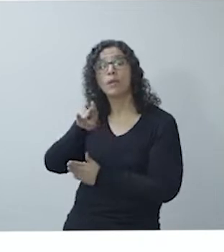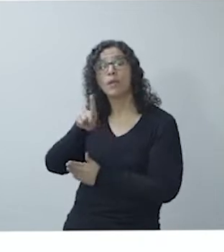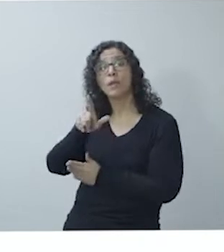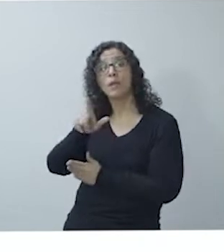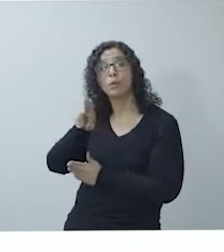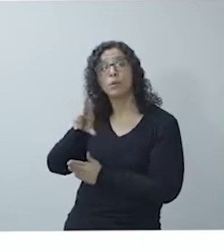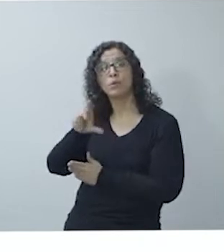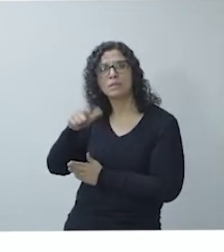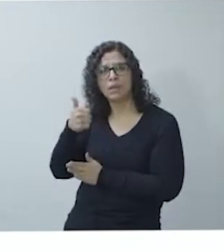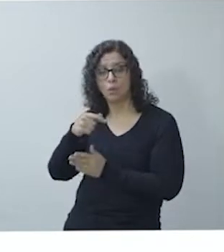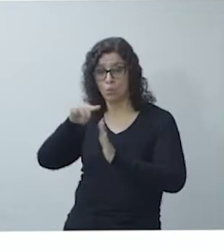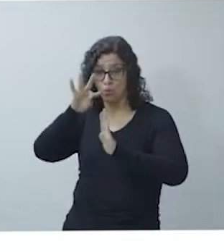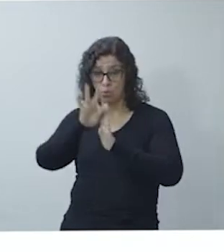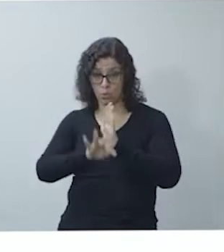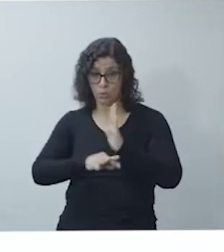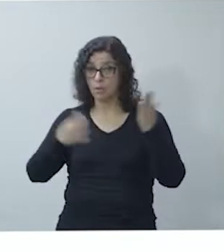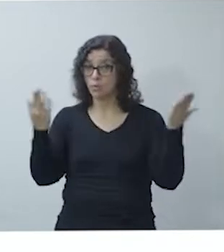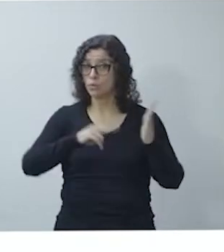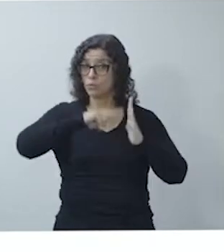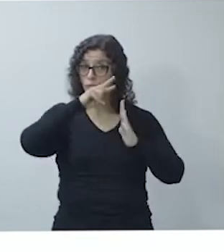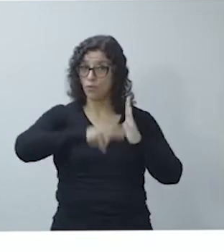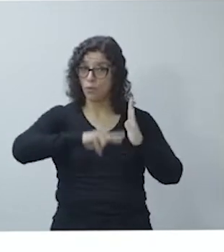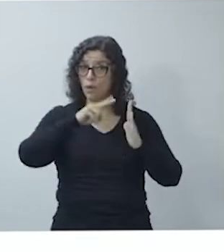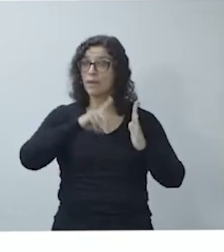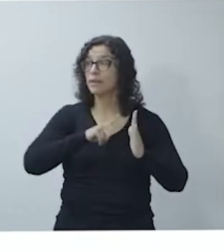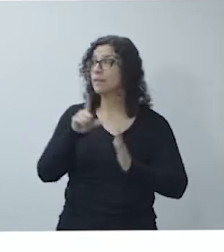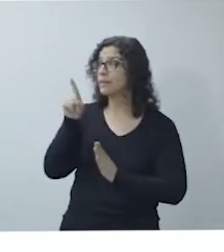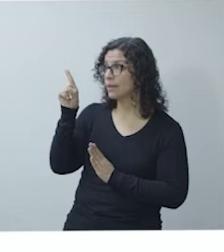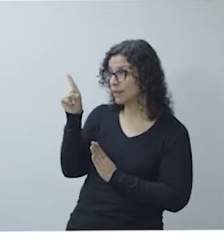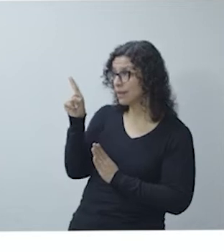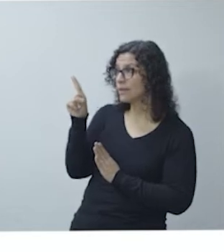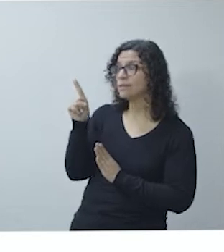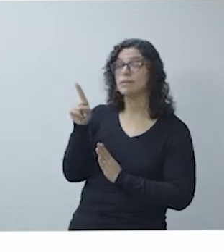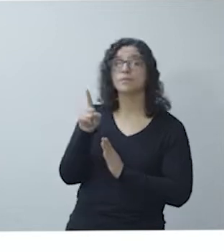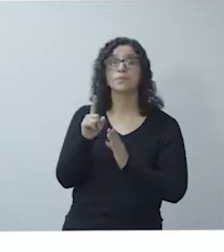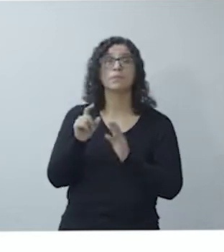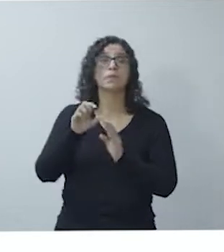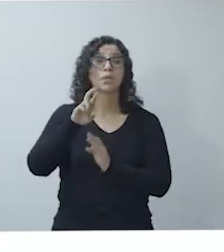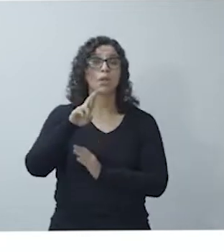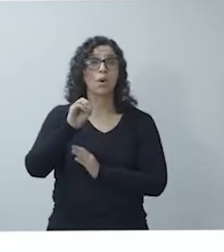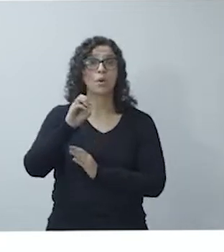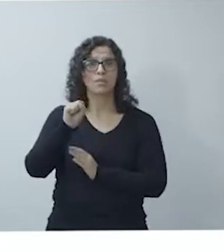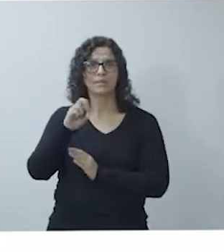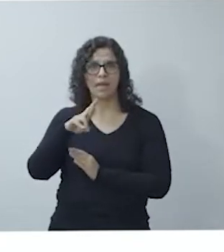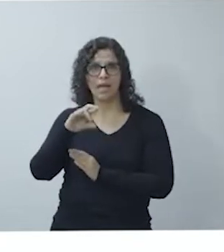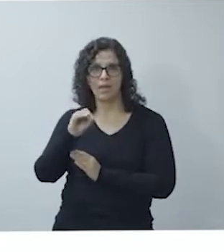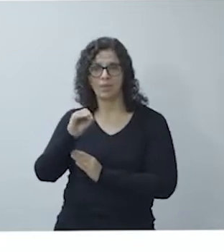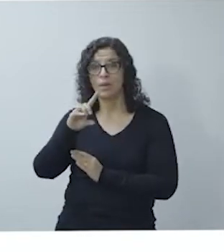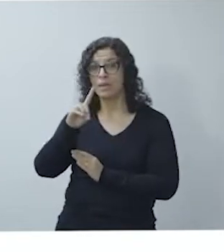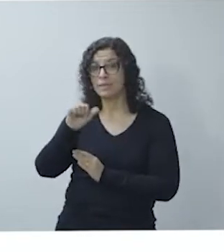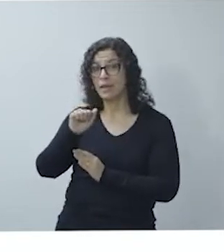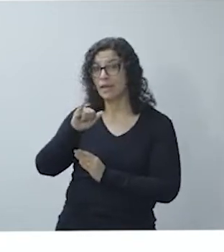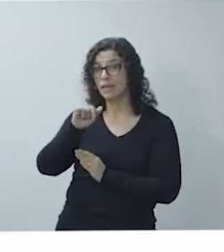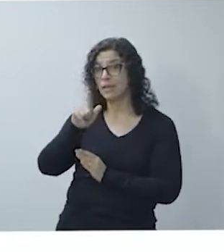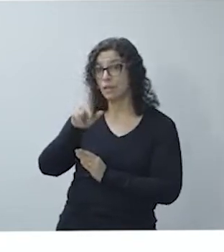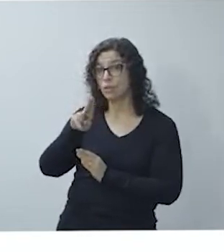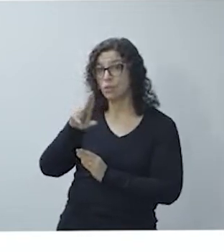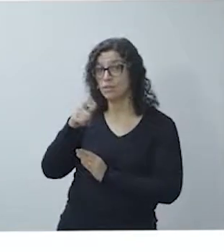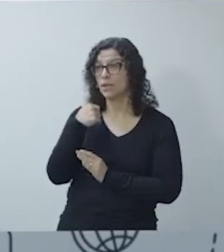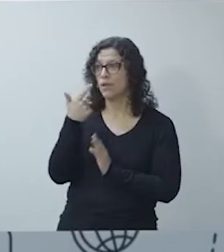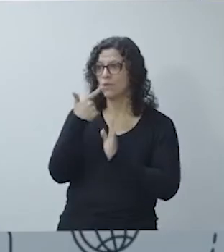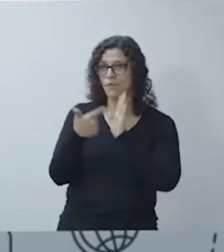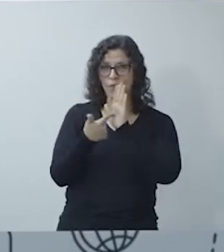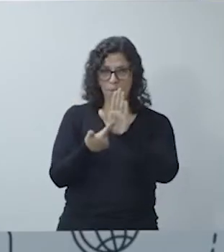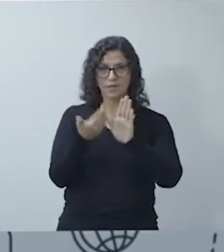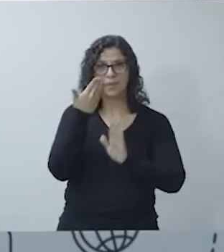O texto original que nós vamos ler hoje saiu desta obra, Rosário da Ilusão, mas eu trouxe